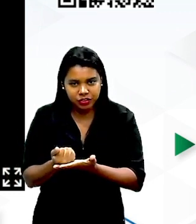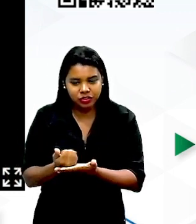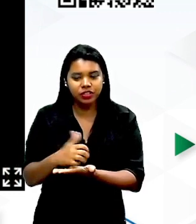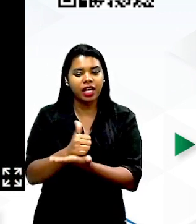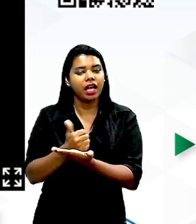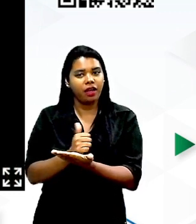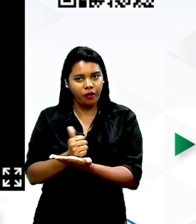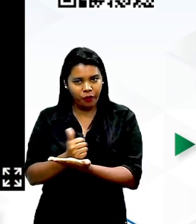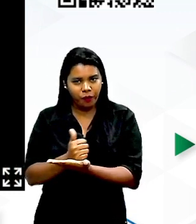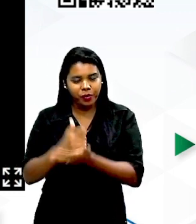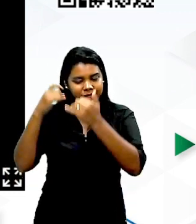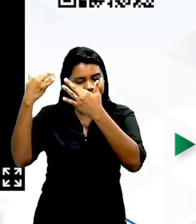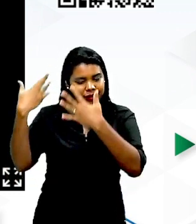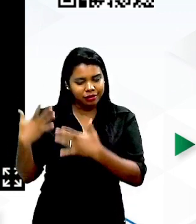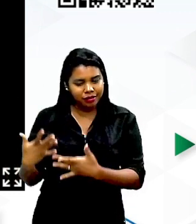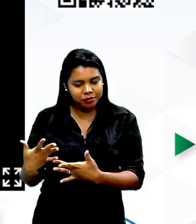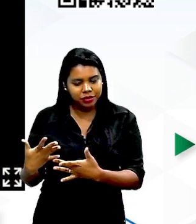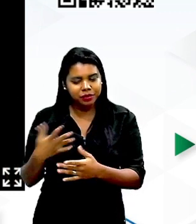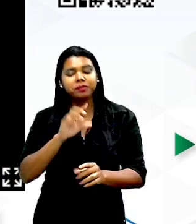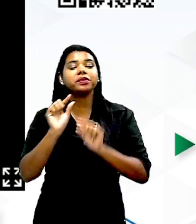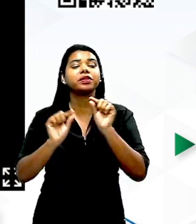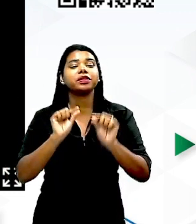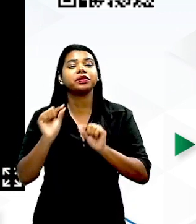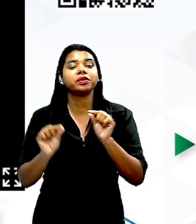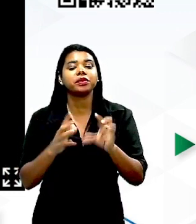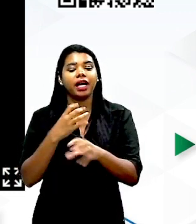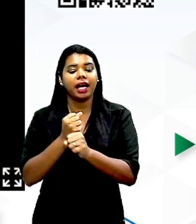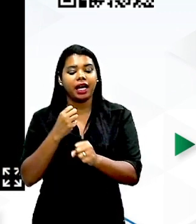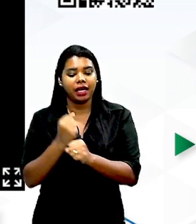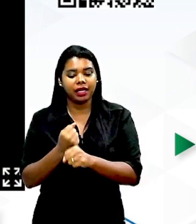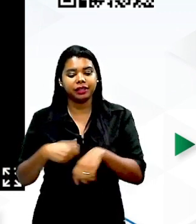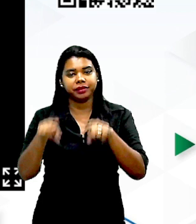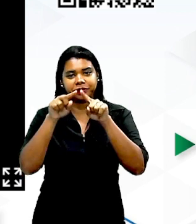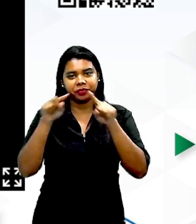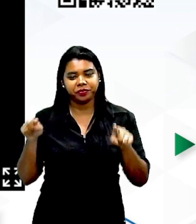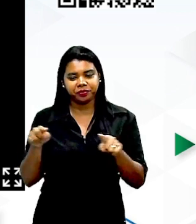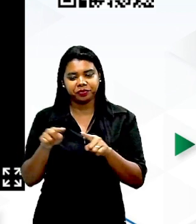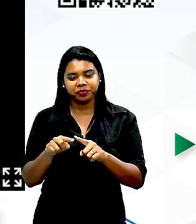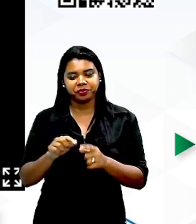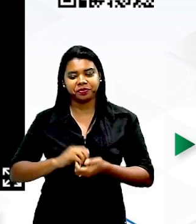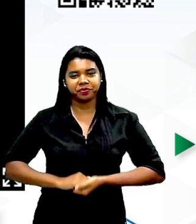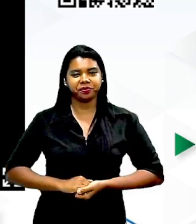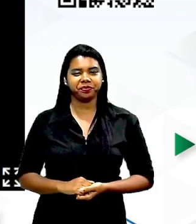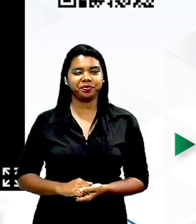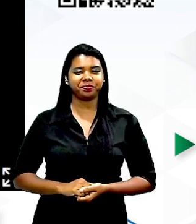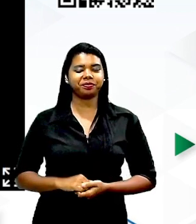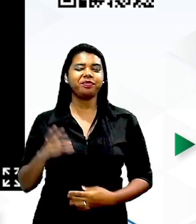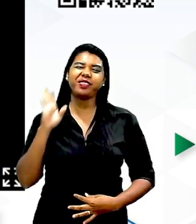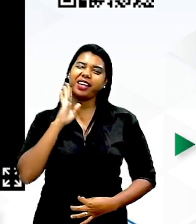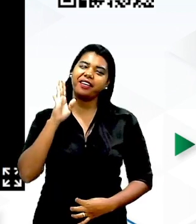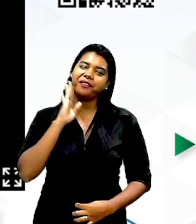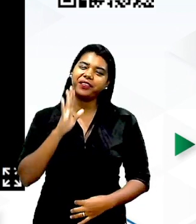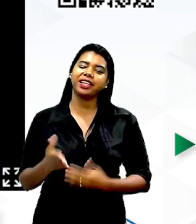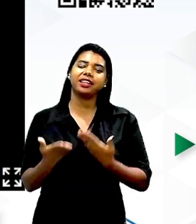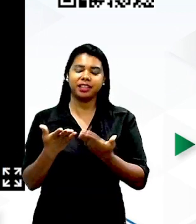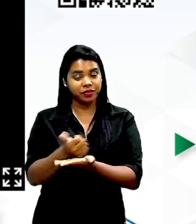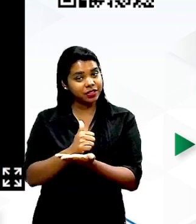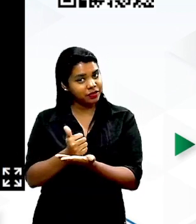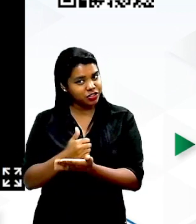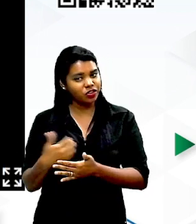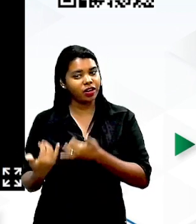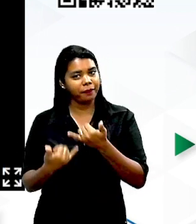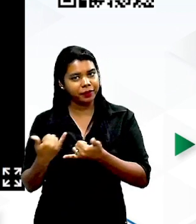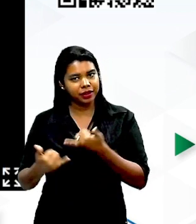game que fala sobre a soma dos ângulos internos de qualquer triângulo, tá? Vê que legal, você vai jogar